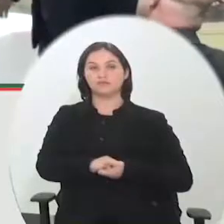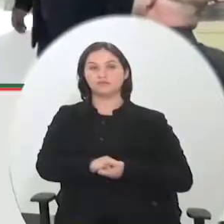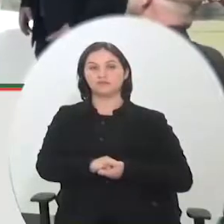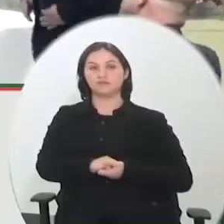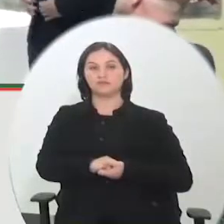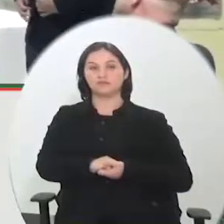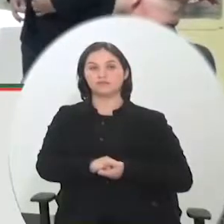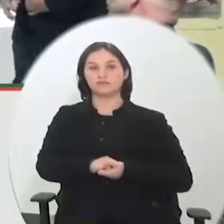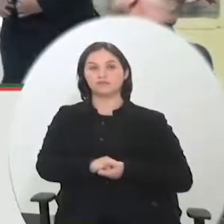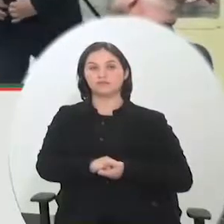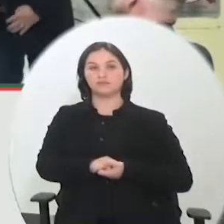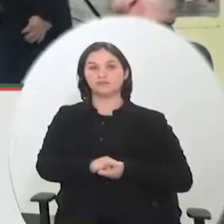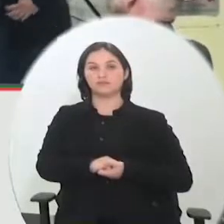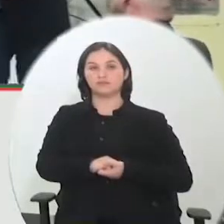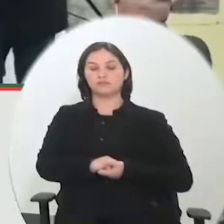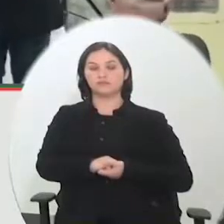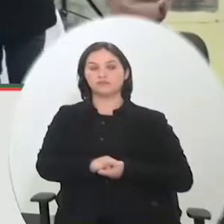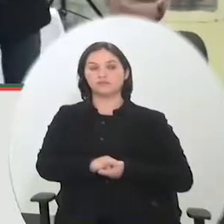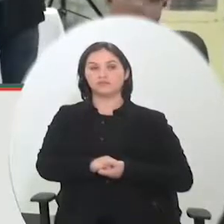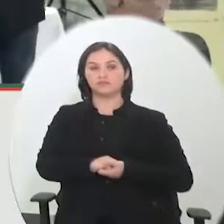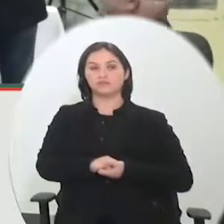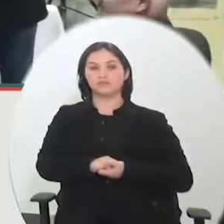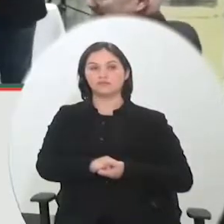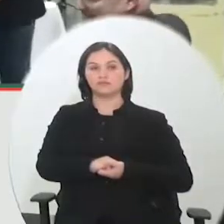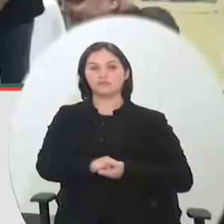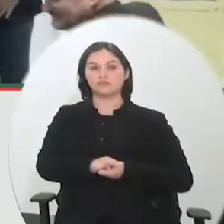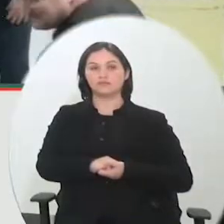Quer ir lá também? Quer ir lá na foto também?